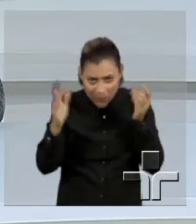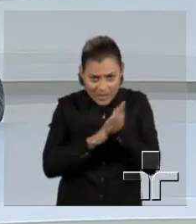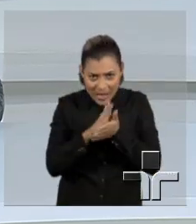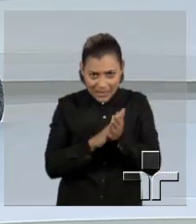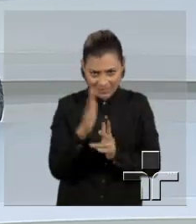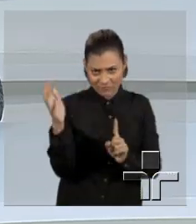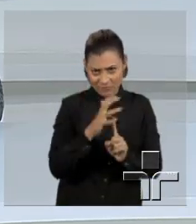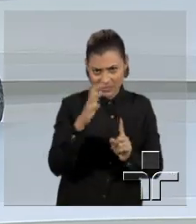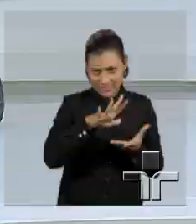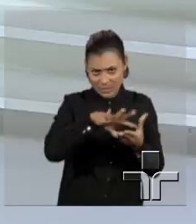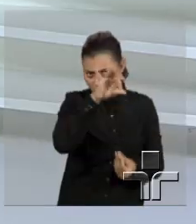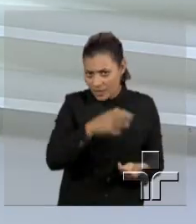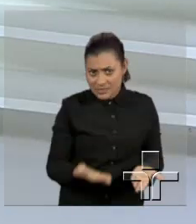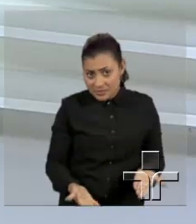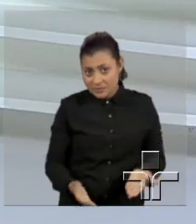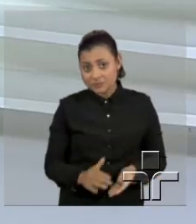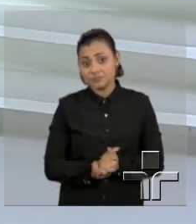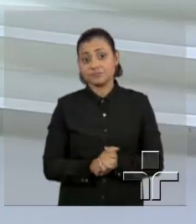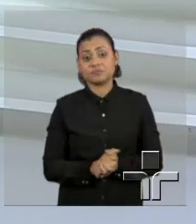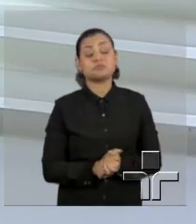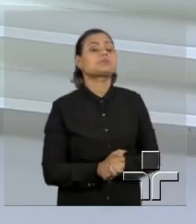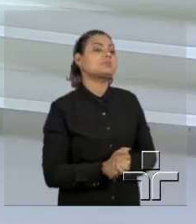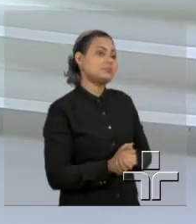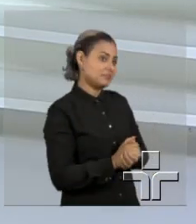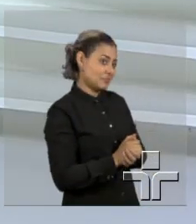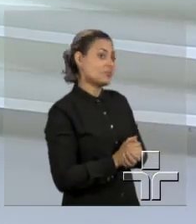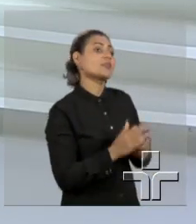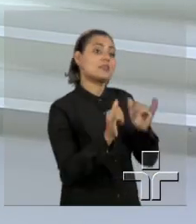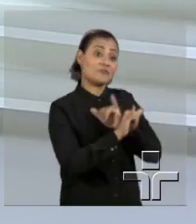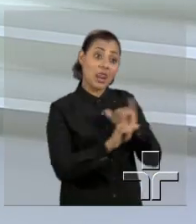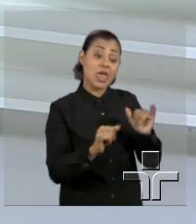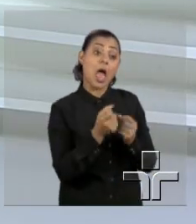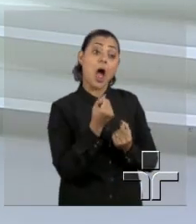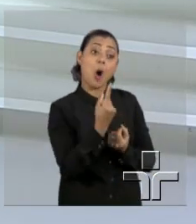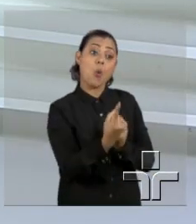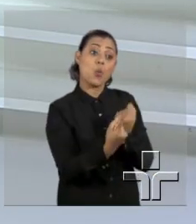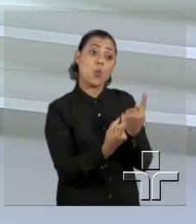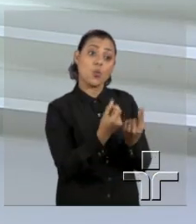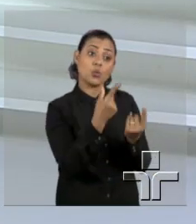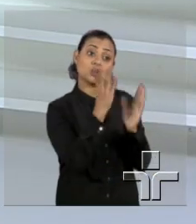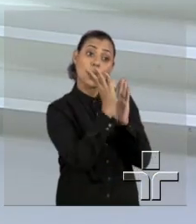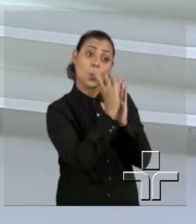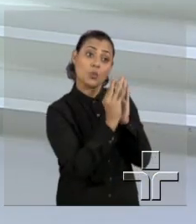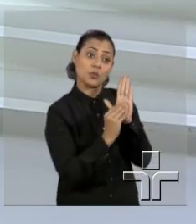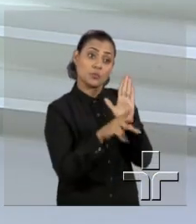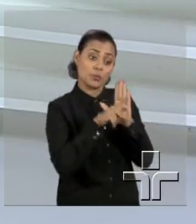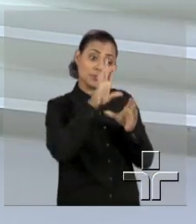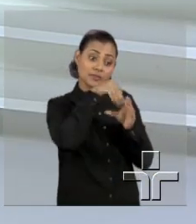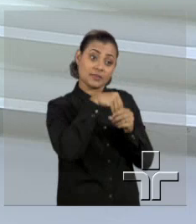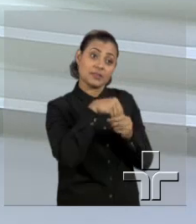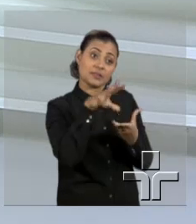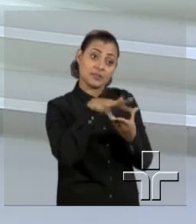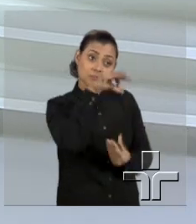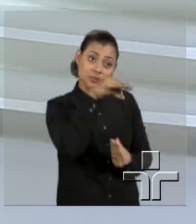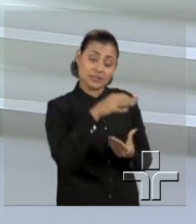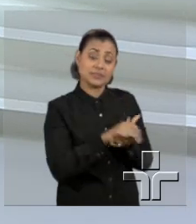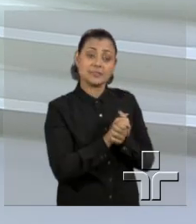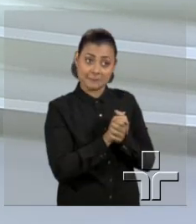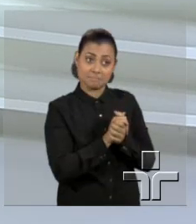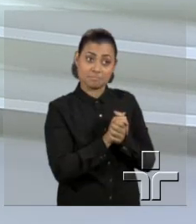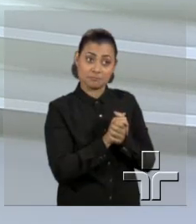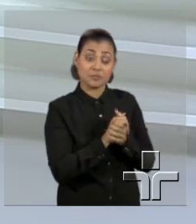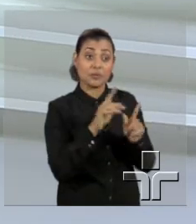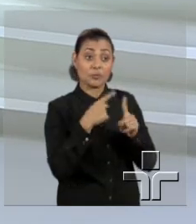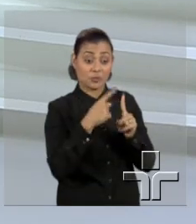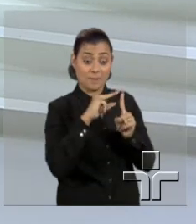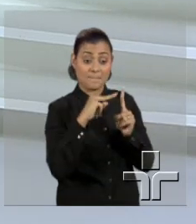na democracia? Eu falei de certos conteúdos da democracia, né? Lembra-se? Ponto de vista é uma vista